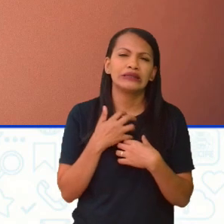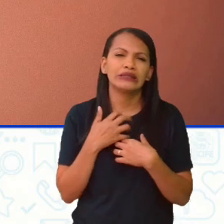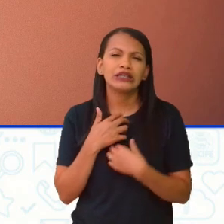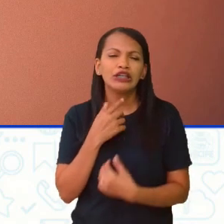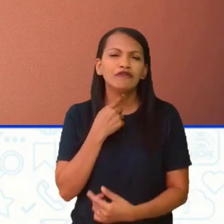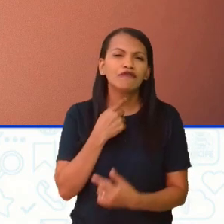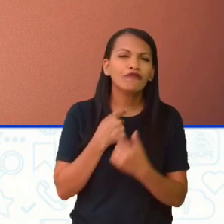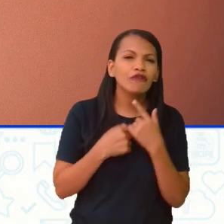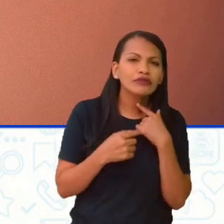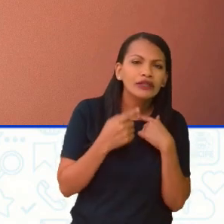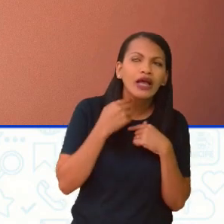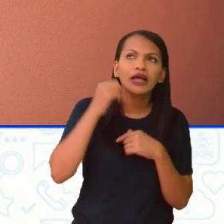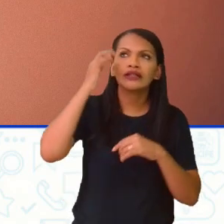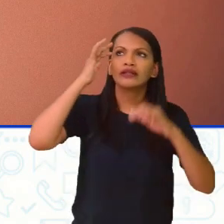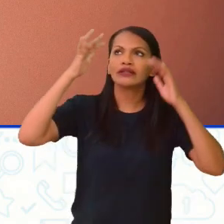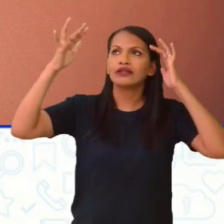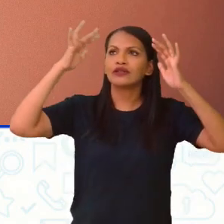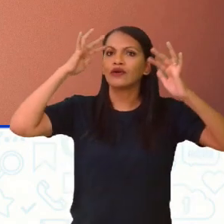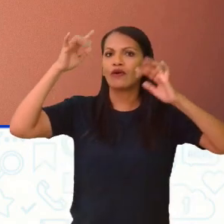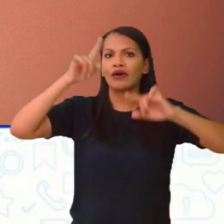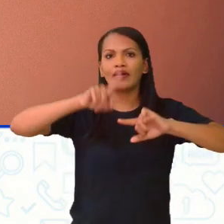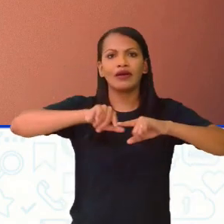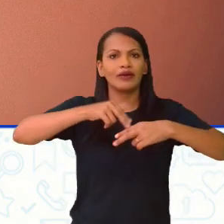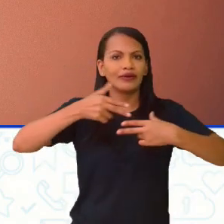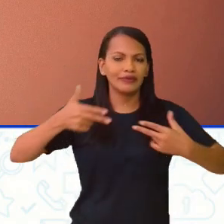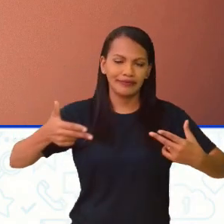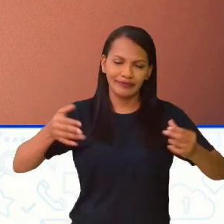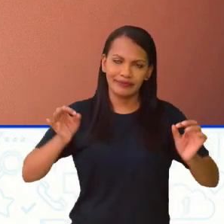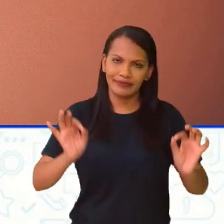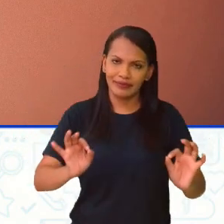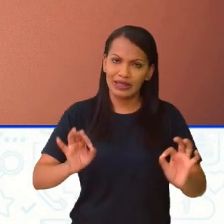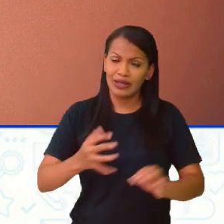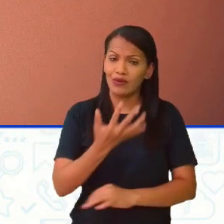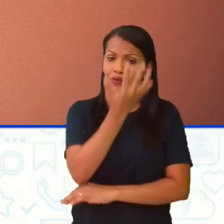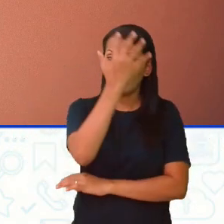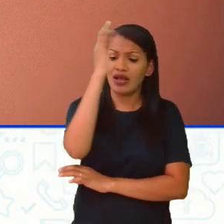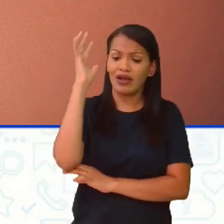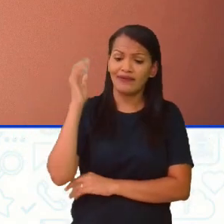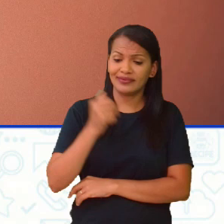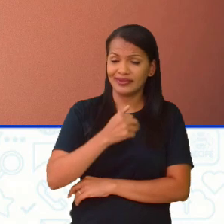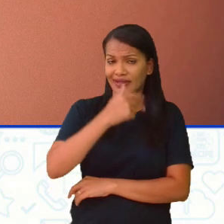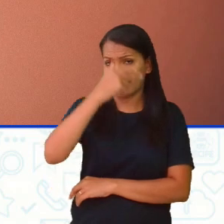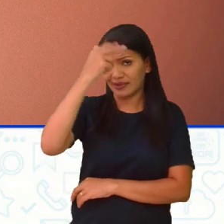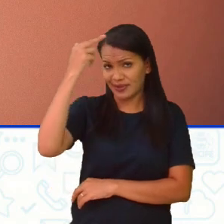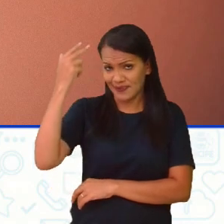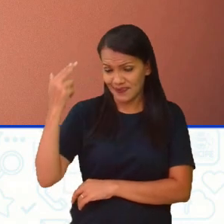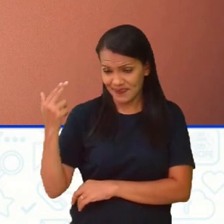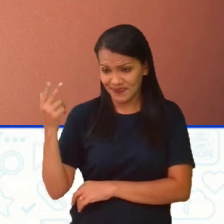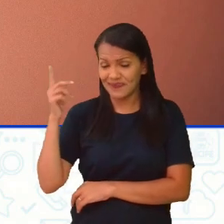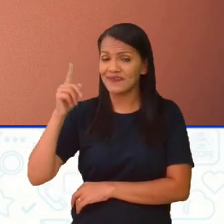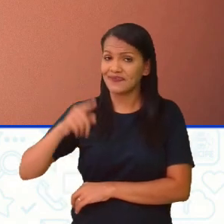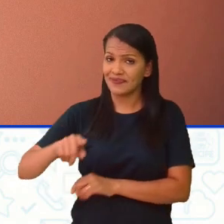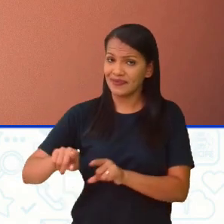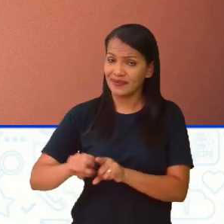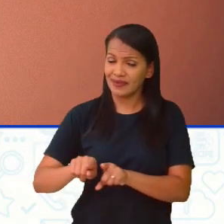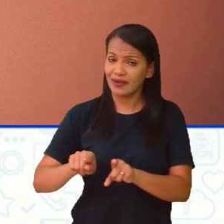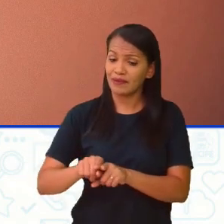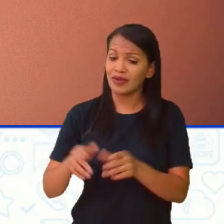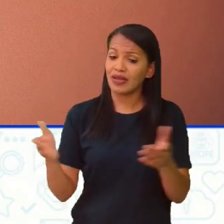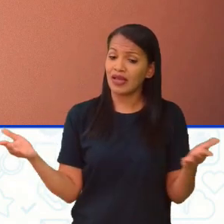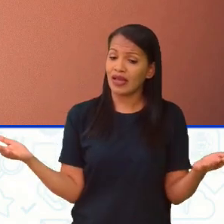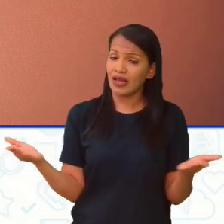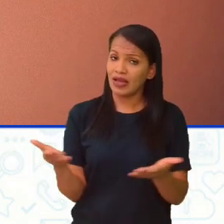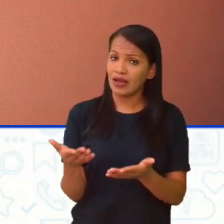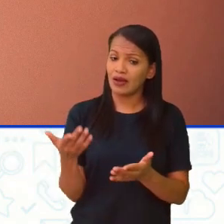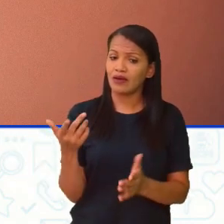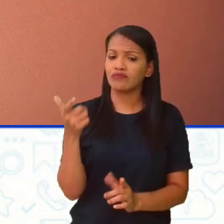vontade, de sonhar para um objeto que é inanimado, como uma árvore de Natal, e ela assume agora